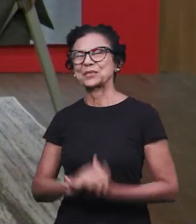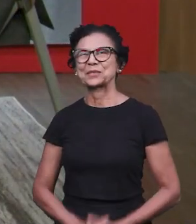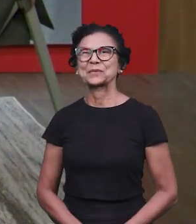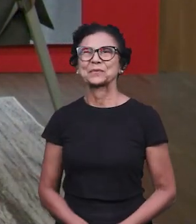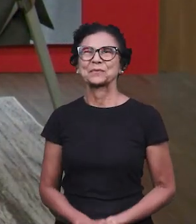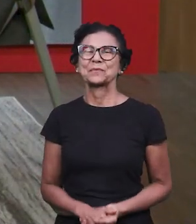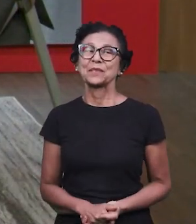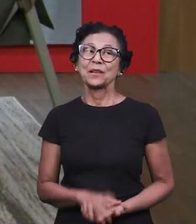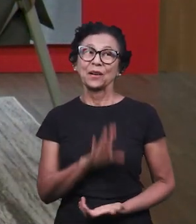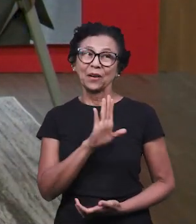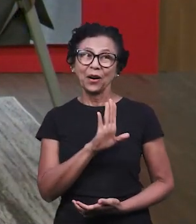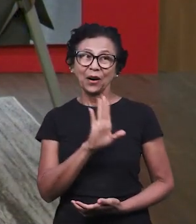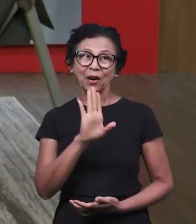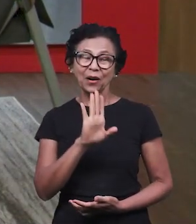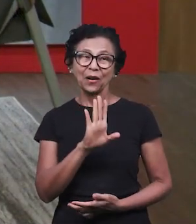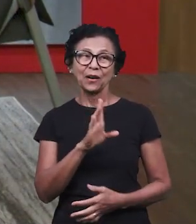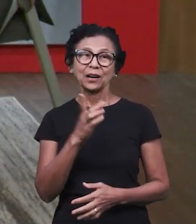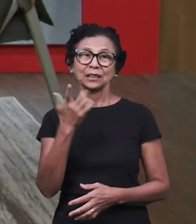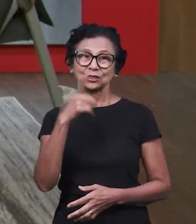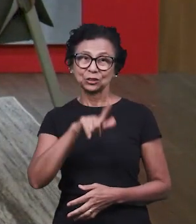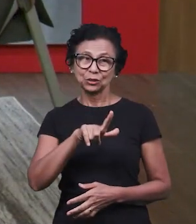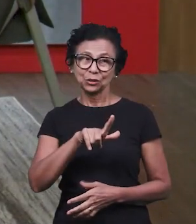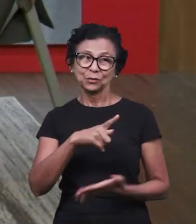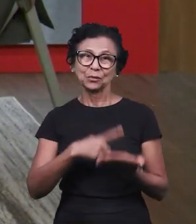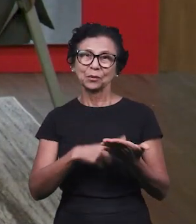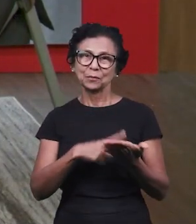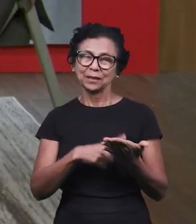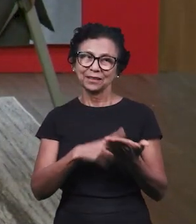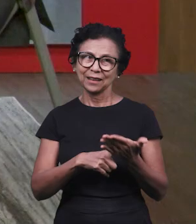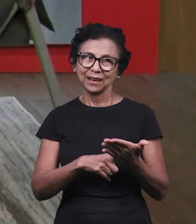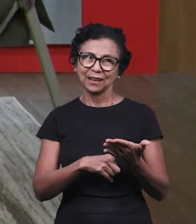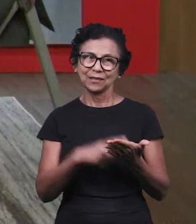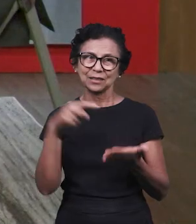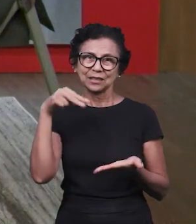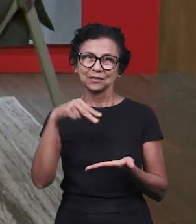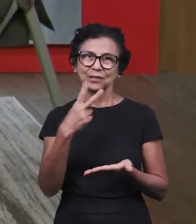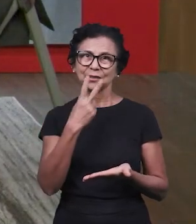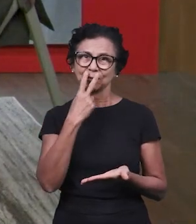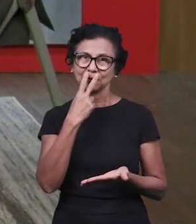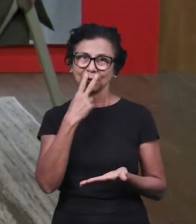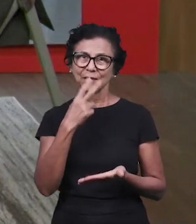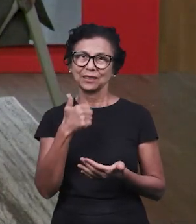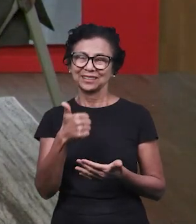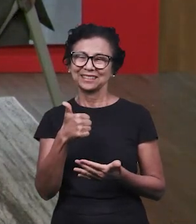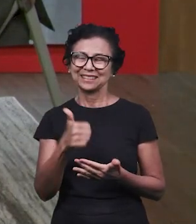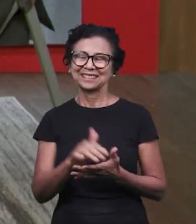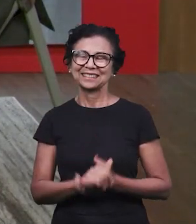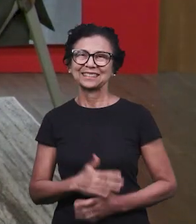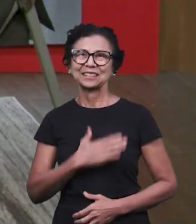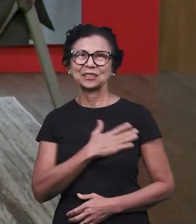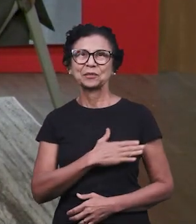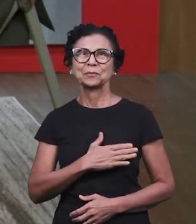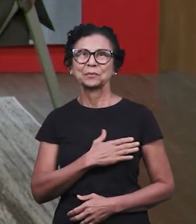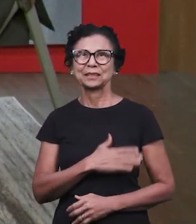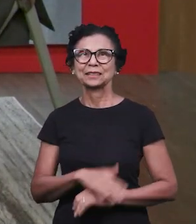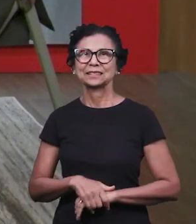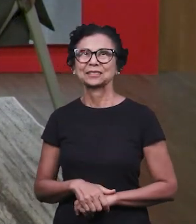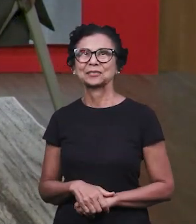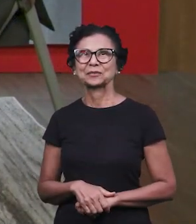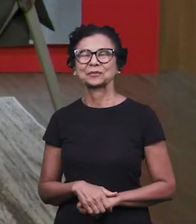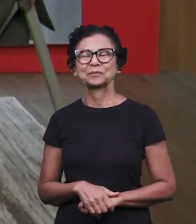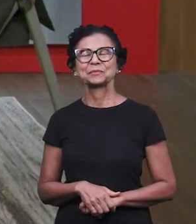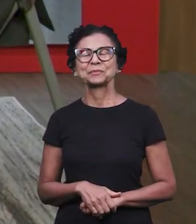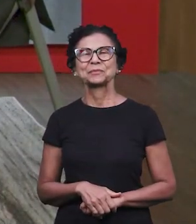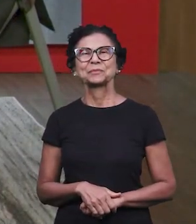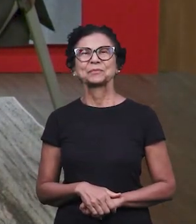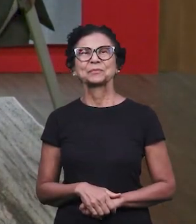disposição. Espero outra vez a gente se encontrar numa nova vinda Vitória e a gente aproveitar o momento. Com certeza, vai ter um prazer estar com o pastor e com os irmãos.